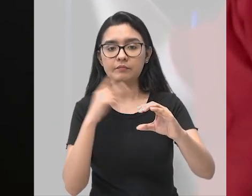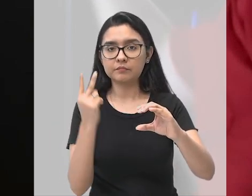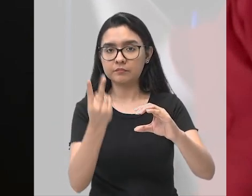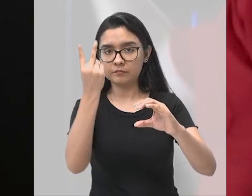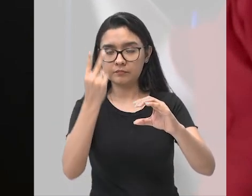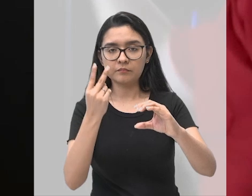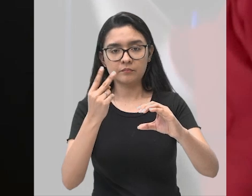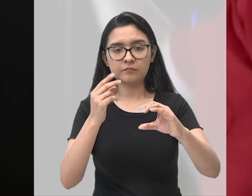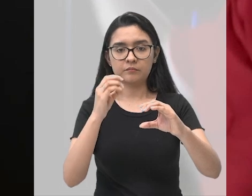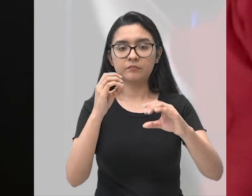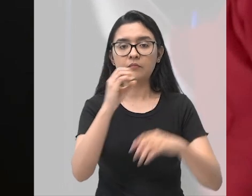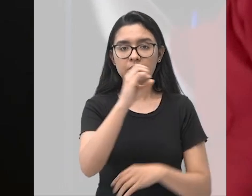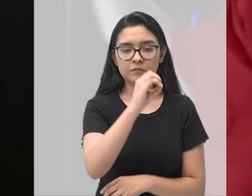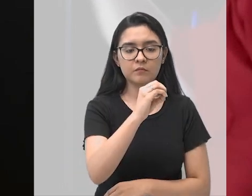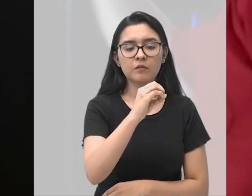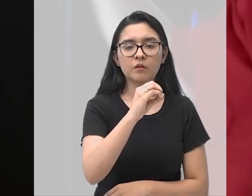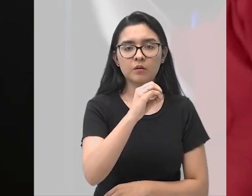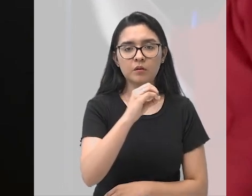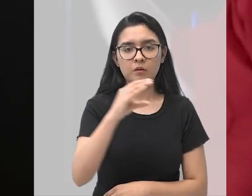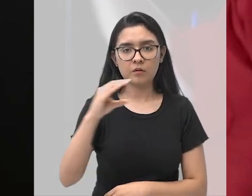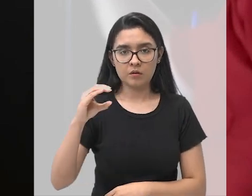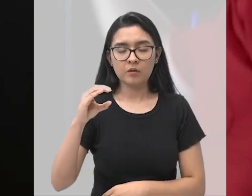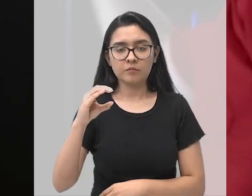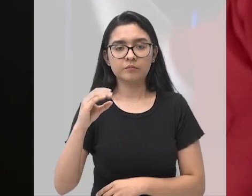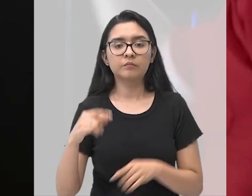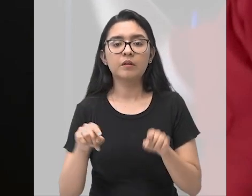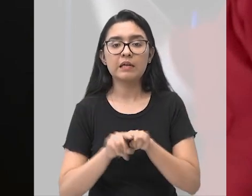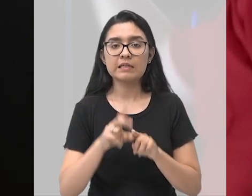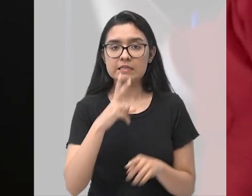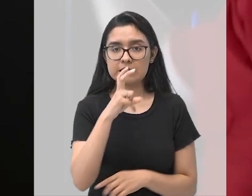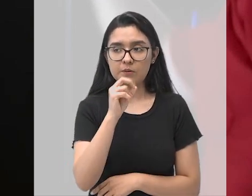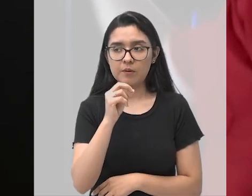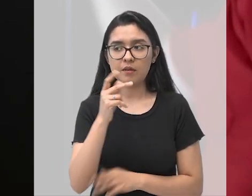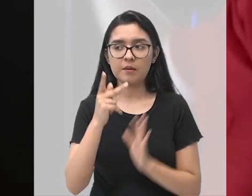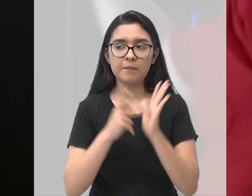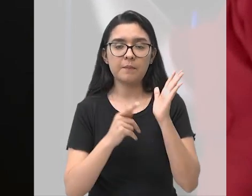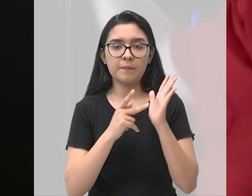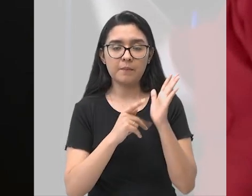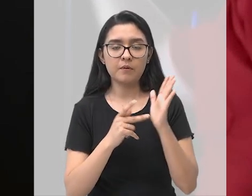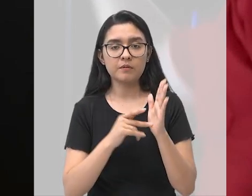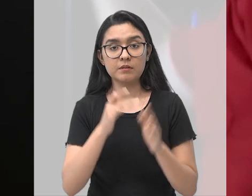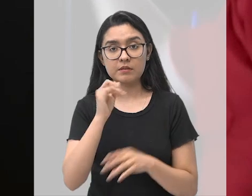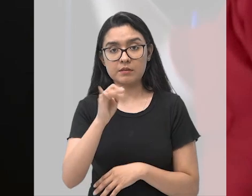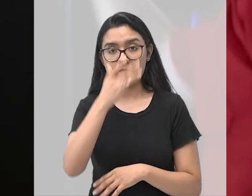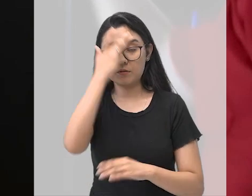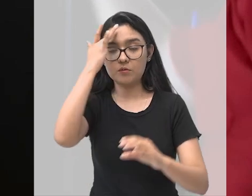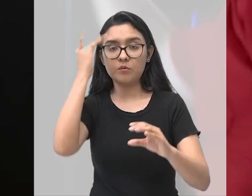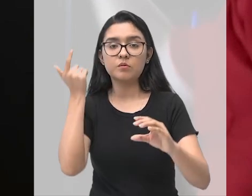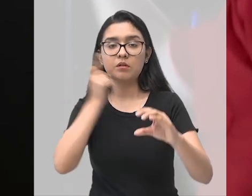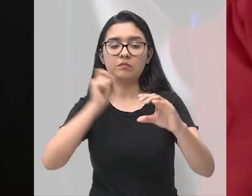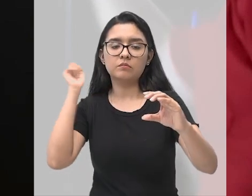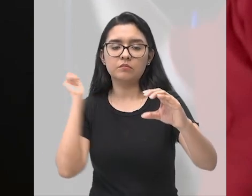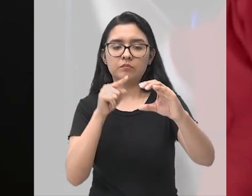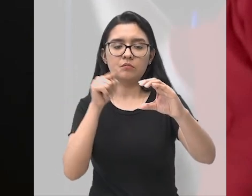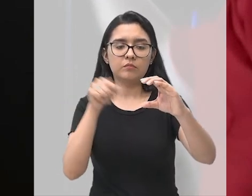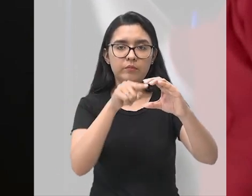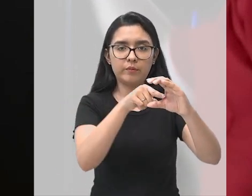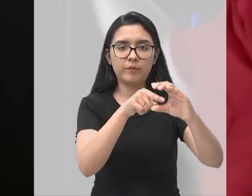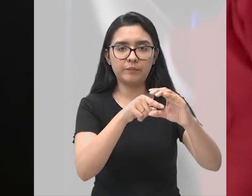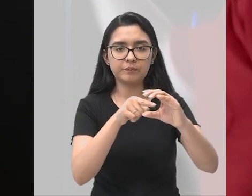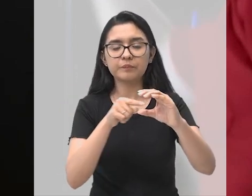temos o curling. Aí vocês lembram que o curling, ele é um esporte de inverno, né? Que ele é praticado aí